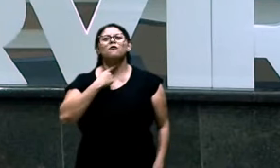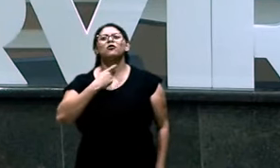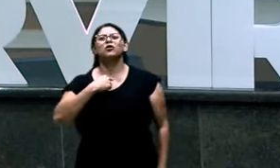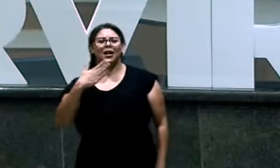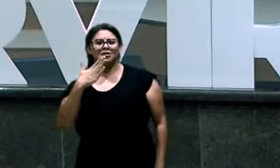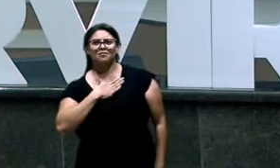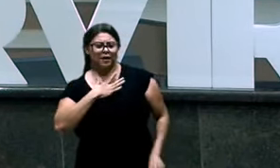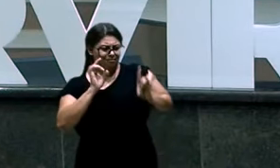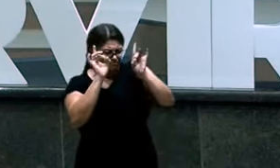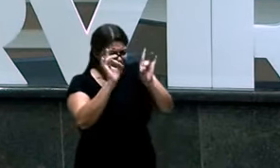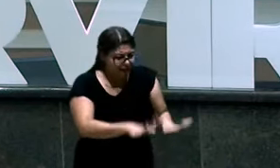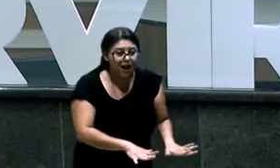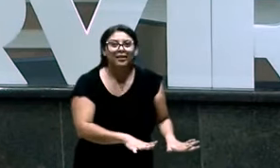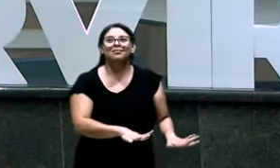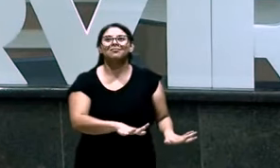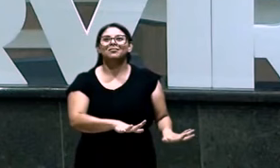voz.